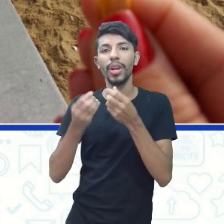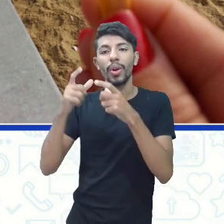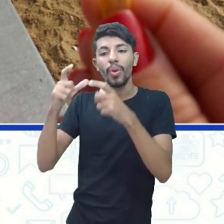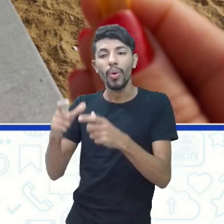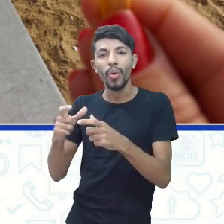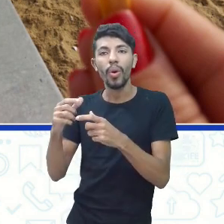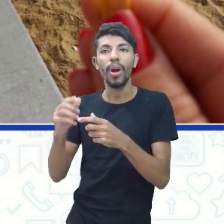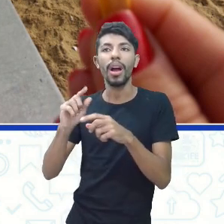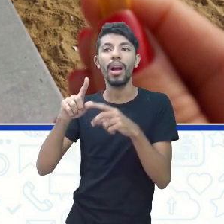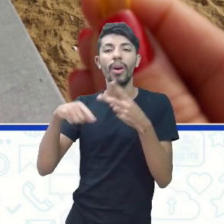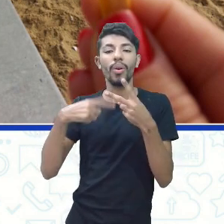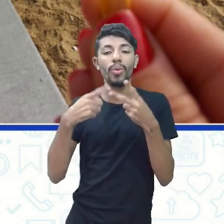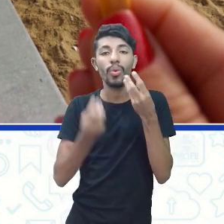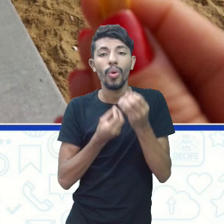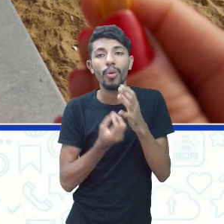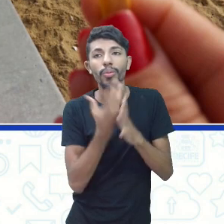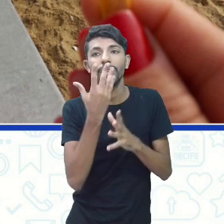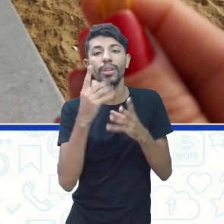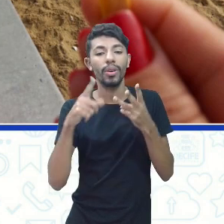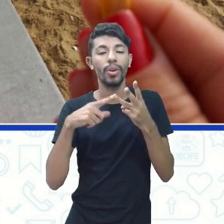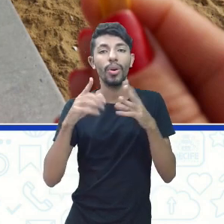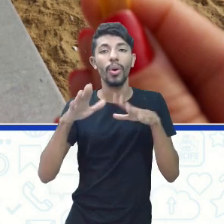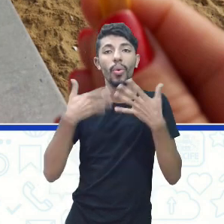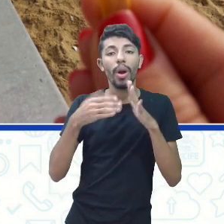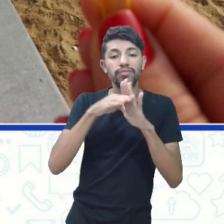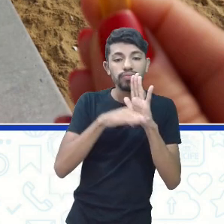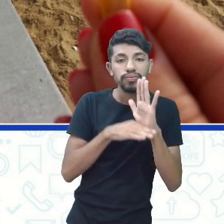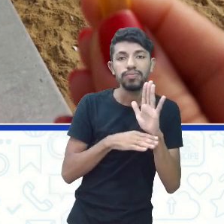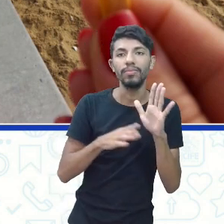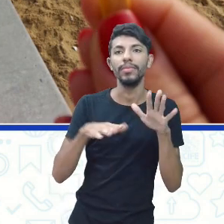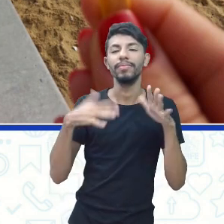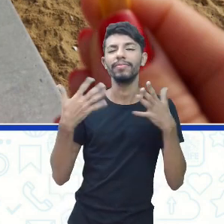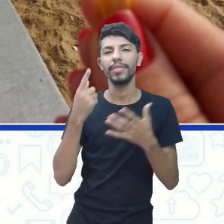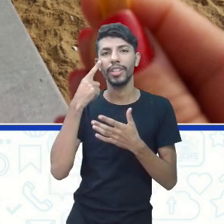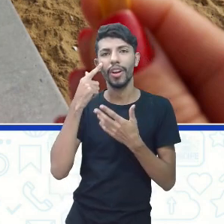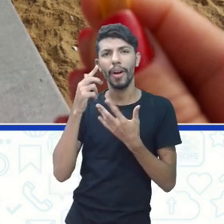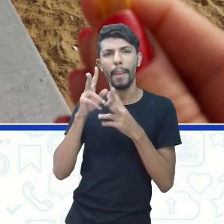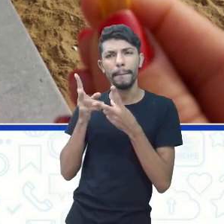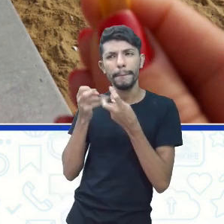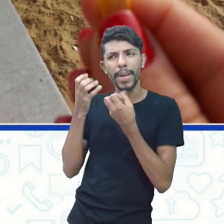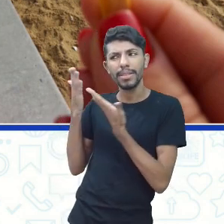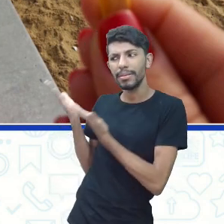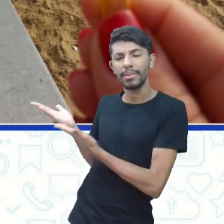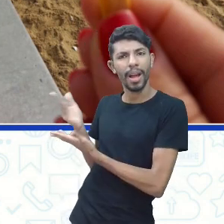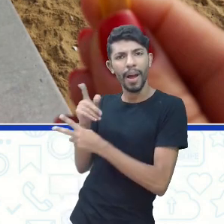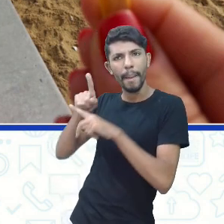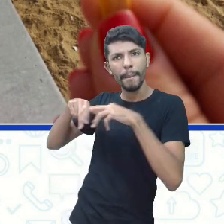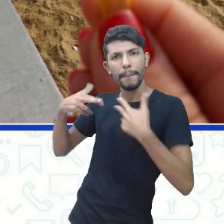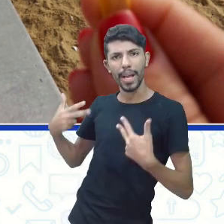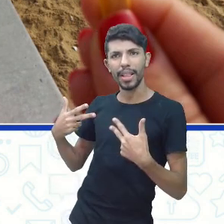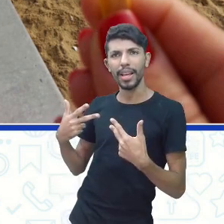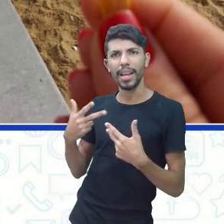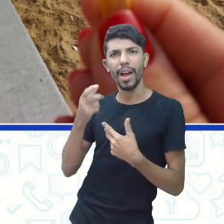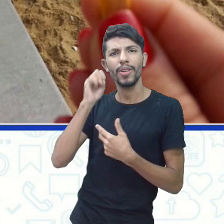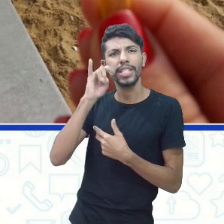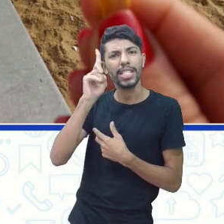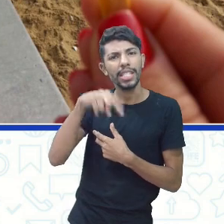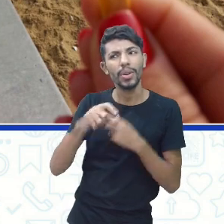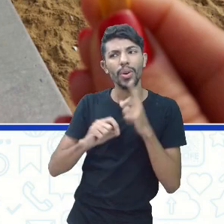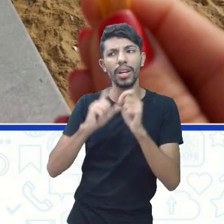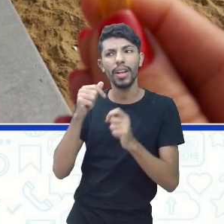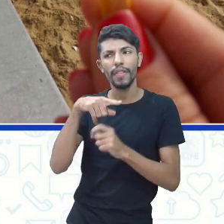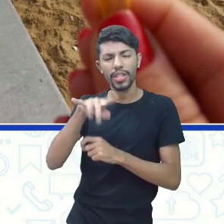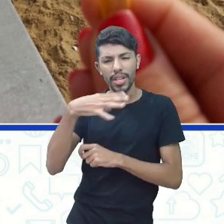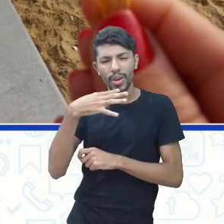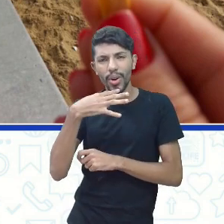qual a composição. Então, dá uma olhadinha nesse material, dá uma olhadinha nessas coisas para vocês verem se realmente vocês